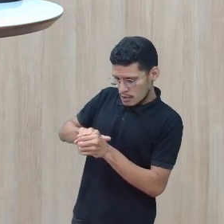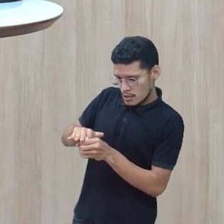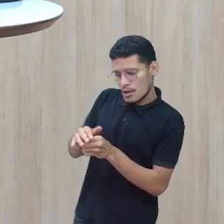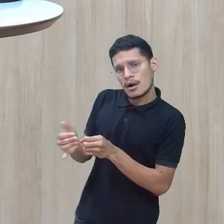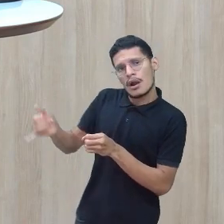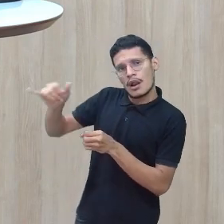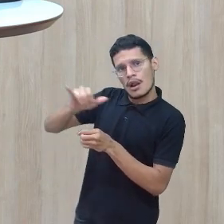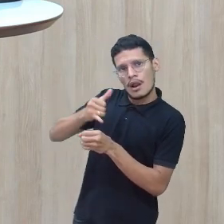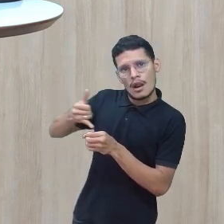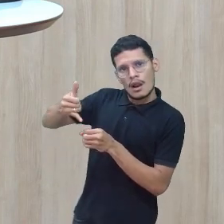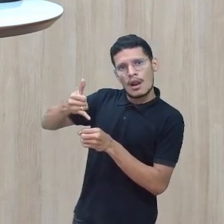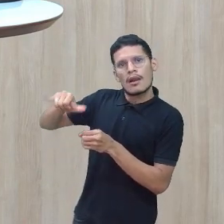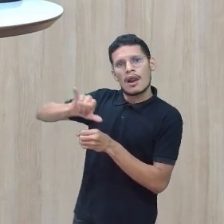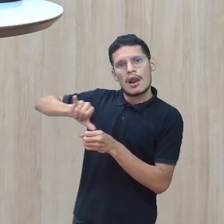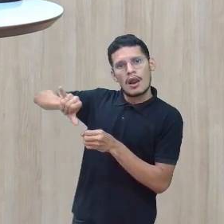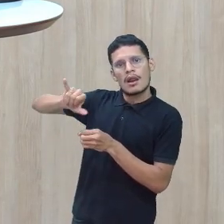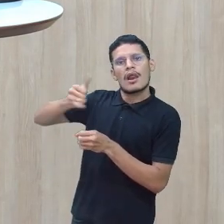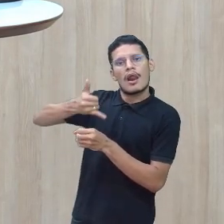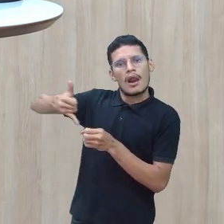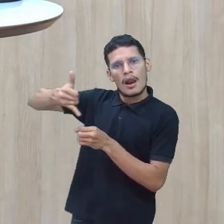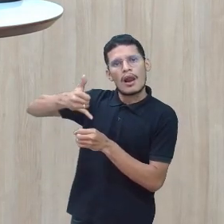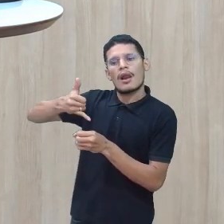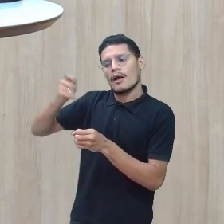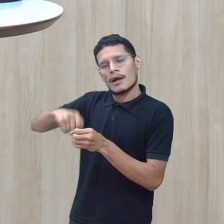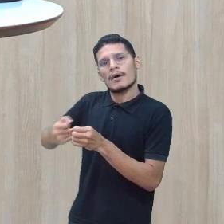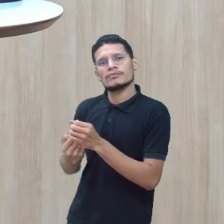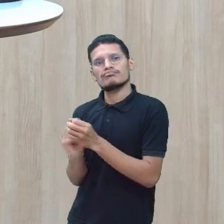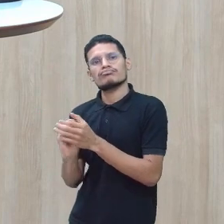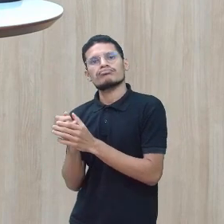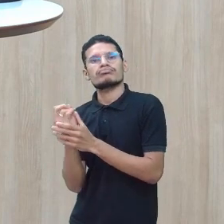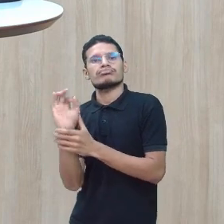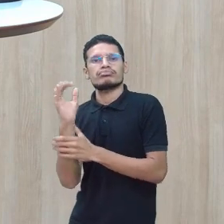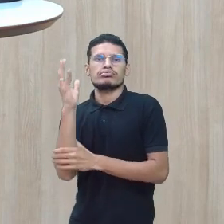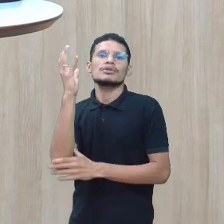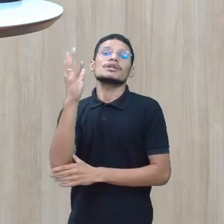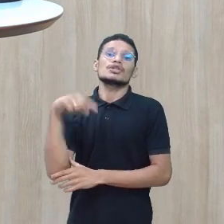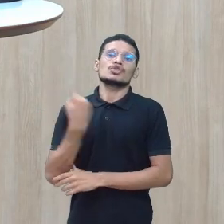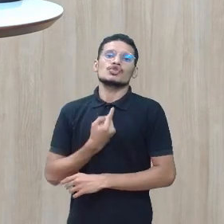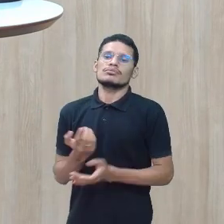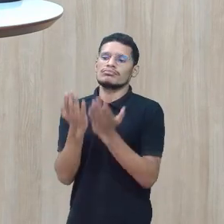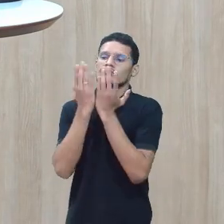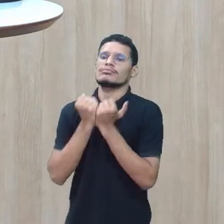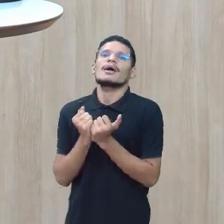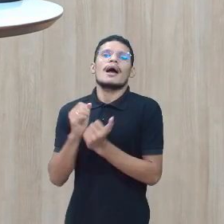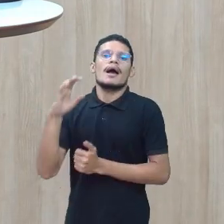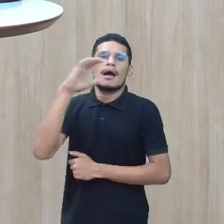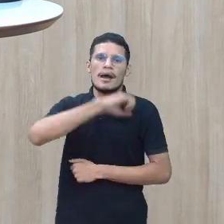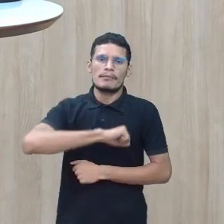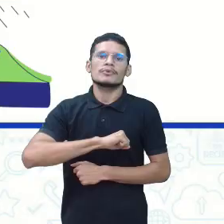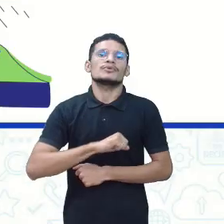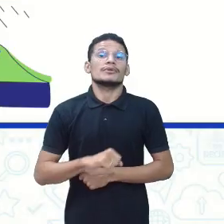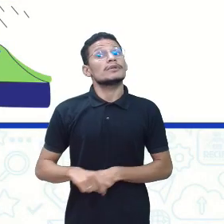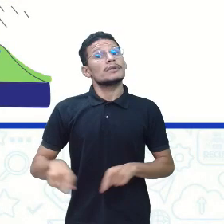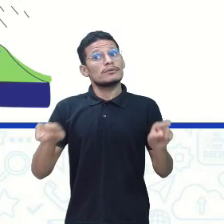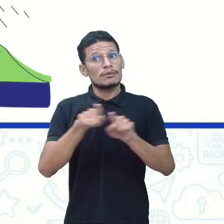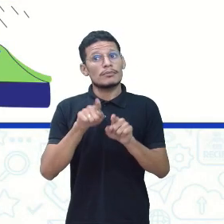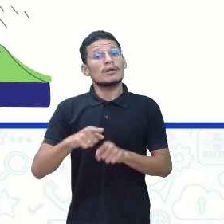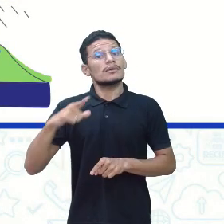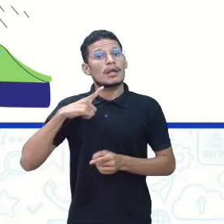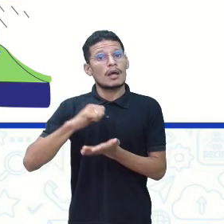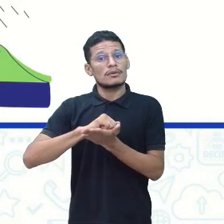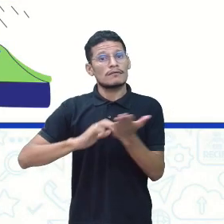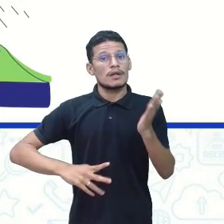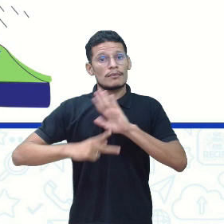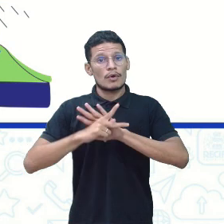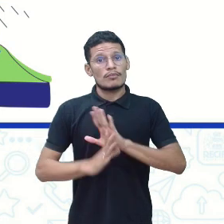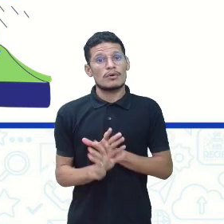forma rápida e que sirva para a nossa alimentação. Nós também vemos aqui, olha, nossas atividades